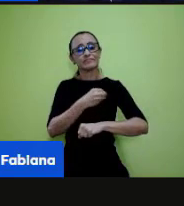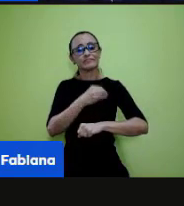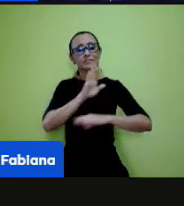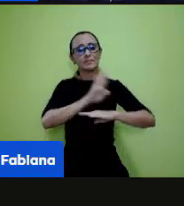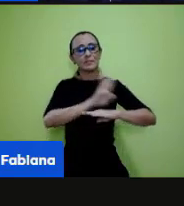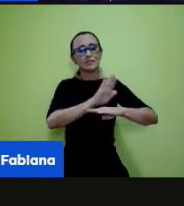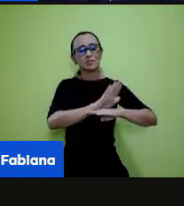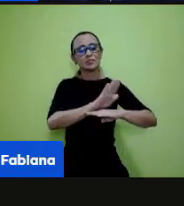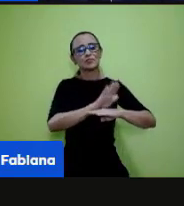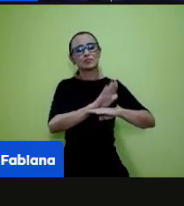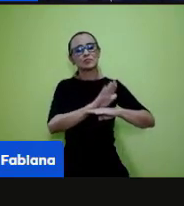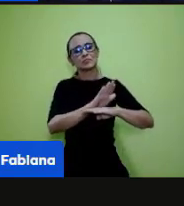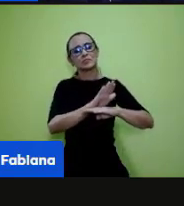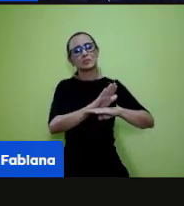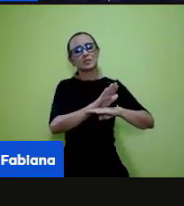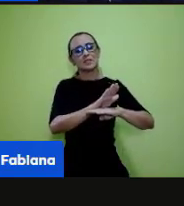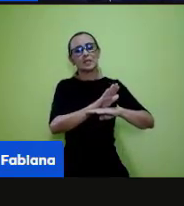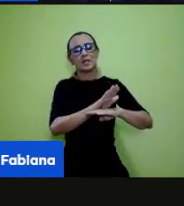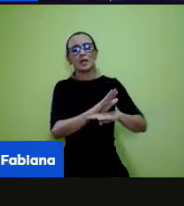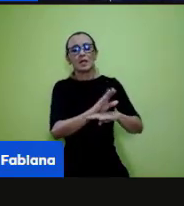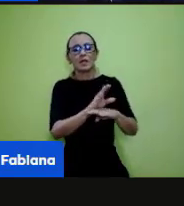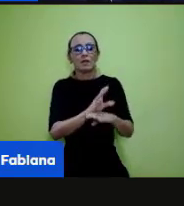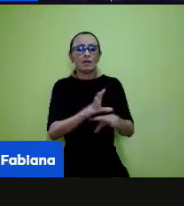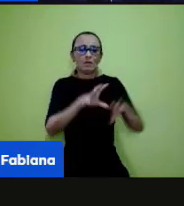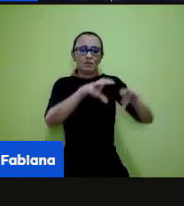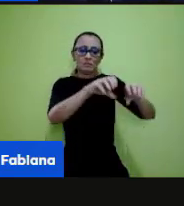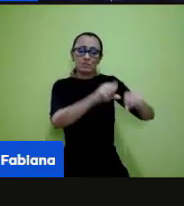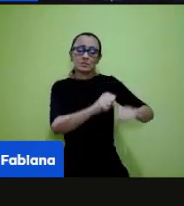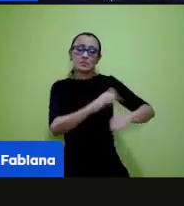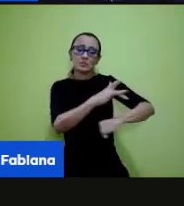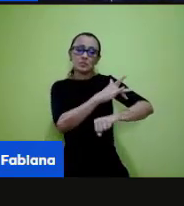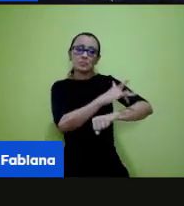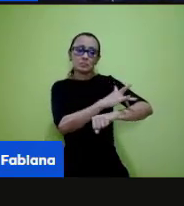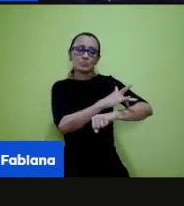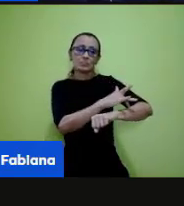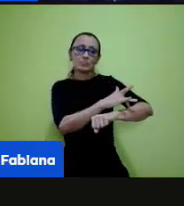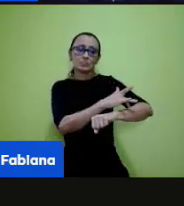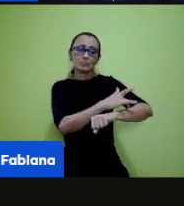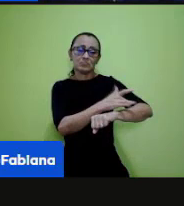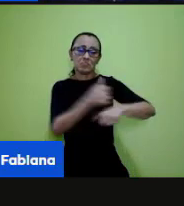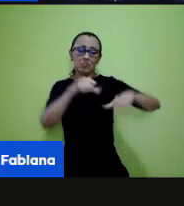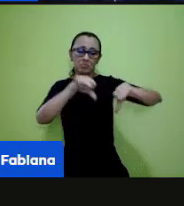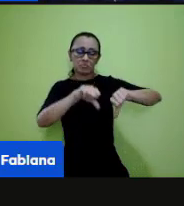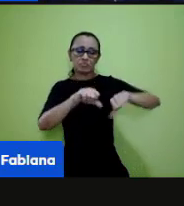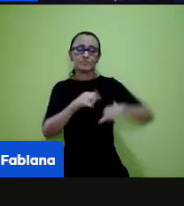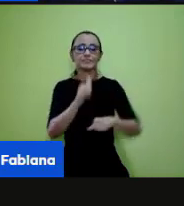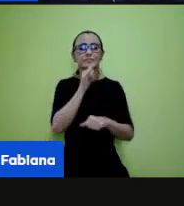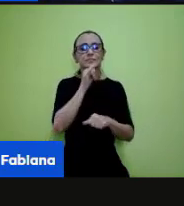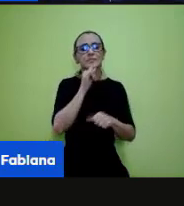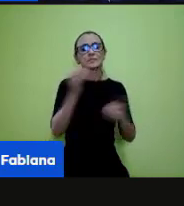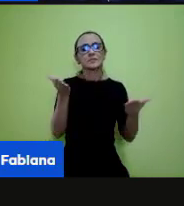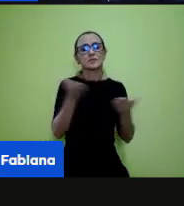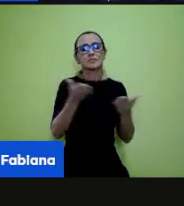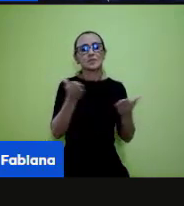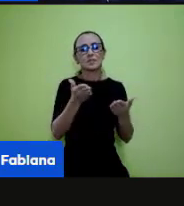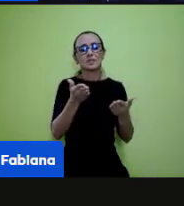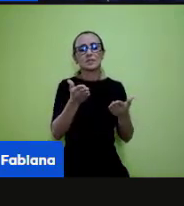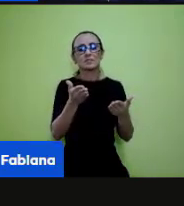prováveis, focos na fase aquática do vetor. Nós citamos como exemplo aqui na nossa cidade o Aquário do